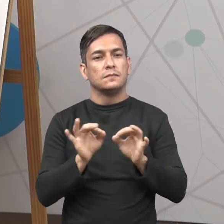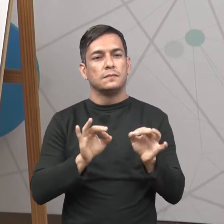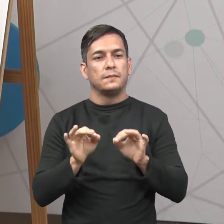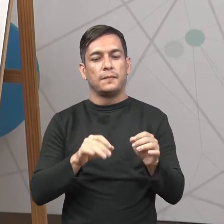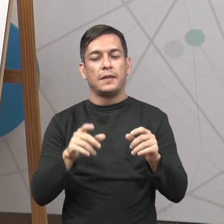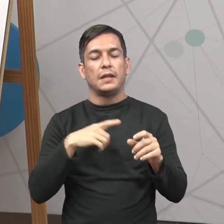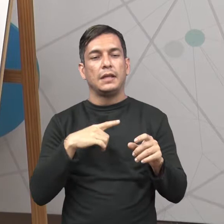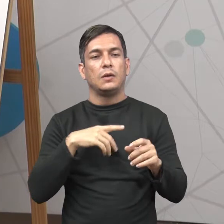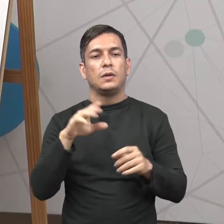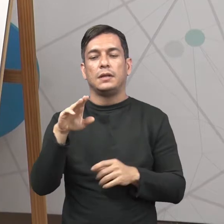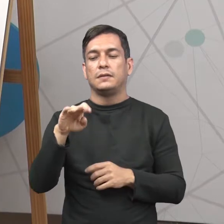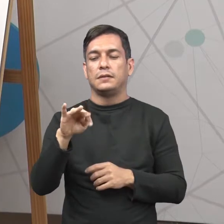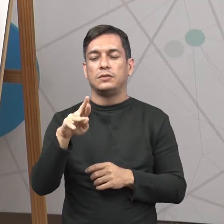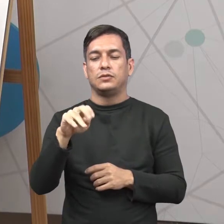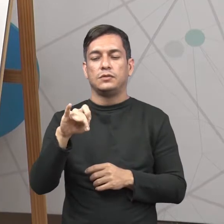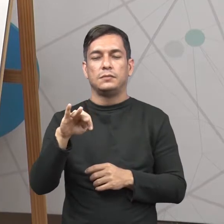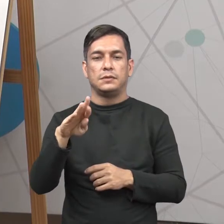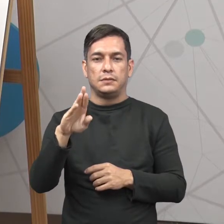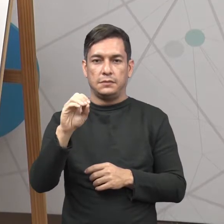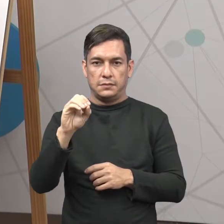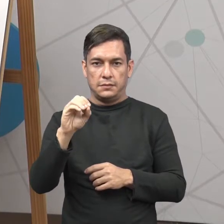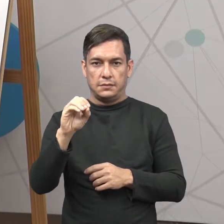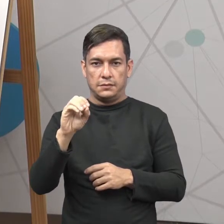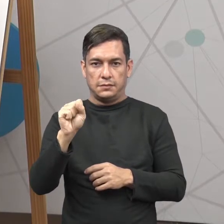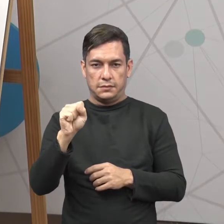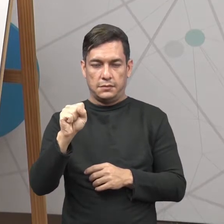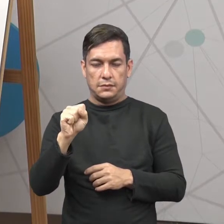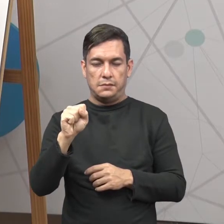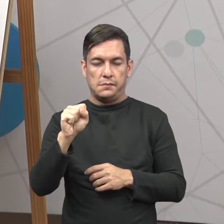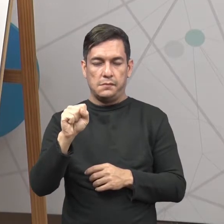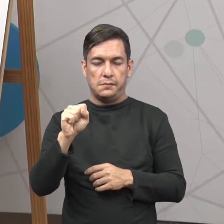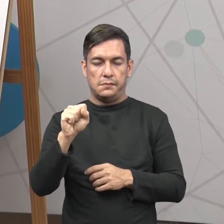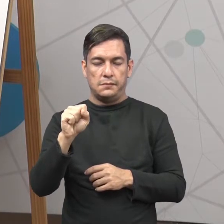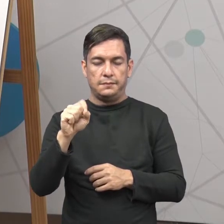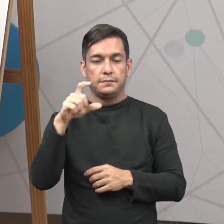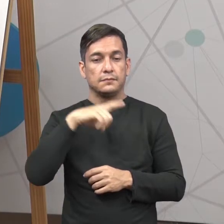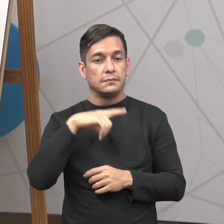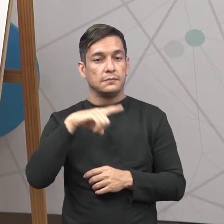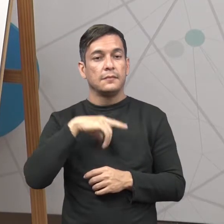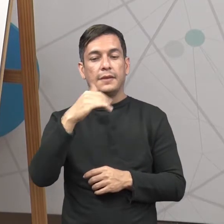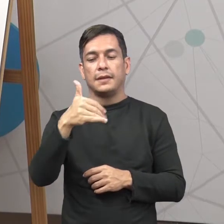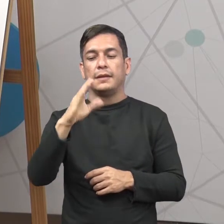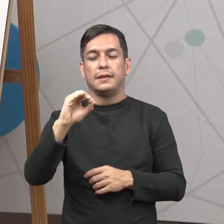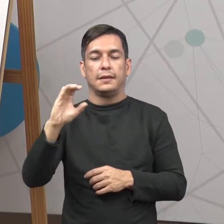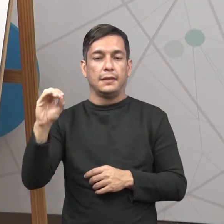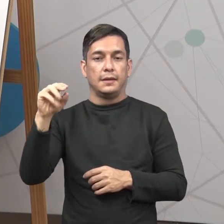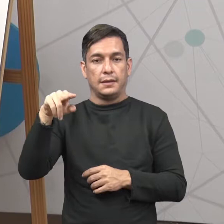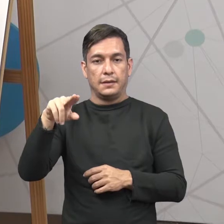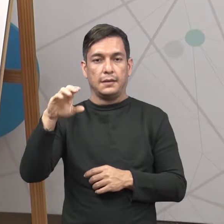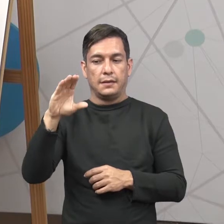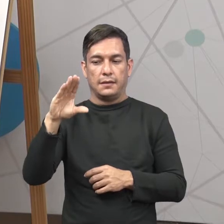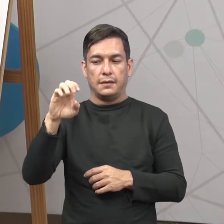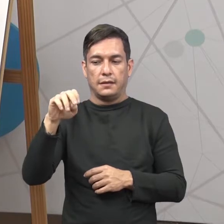vários centímetros. O metro é formado por 100 centímetros.